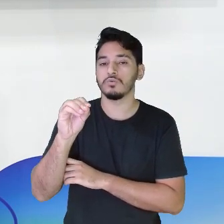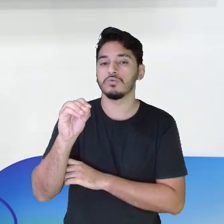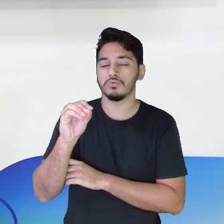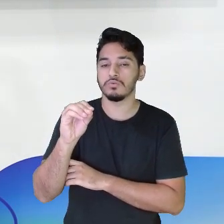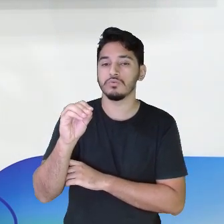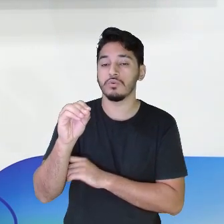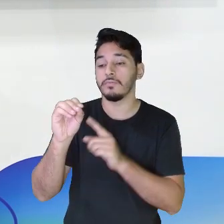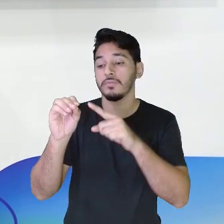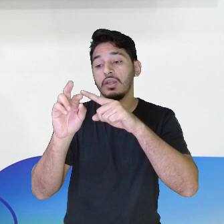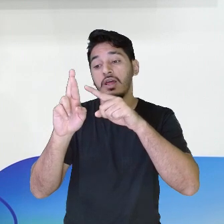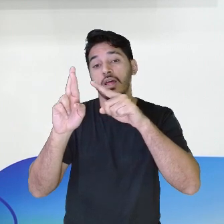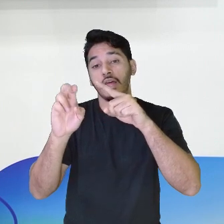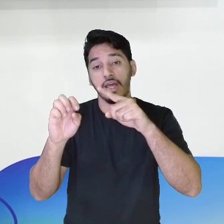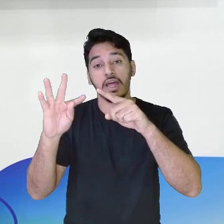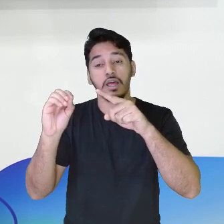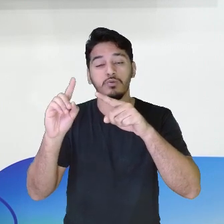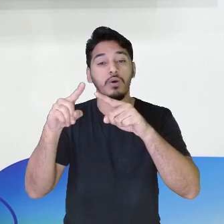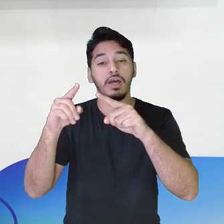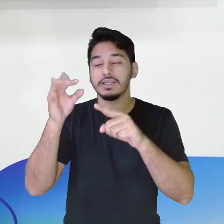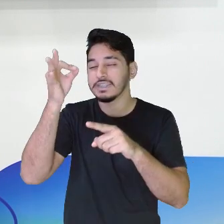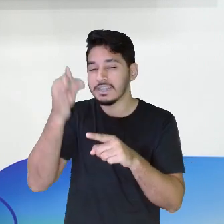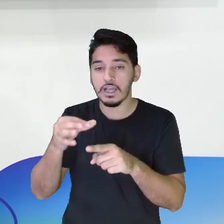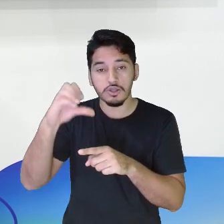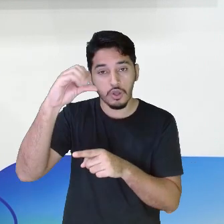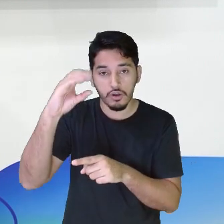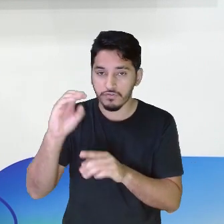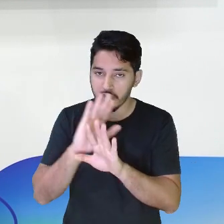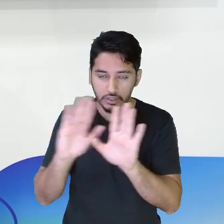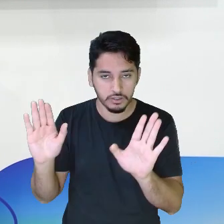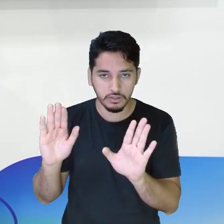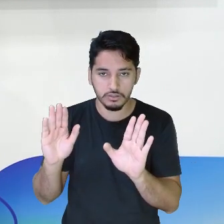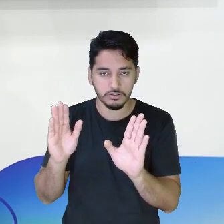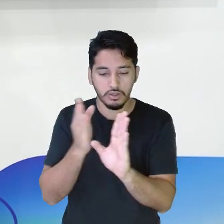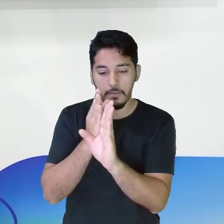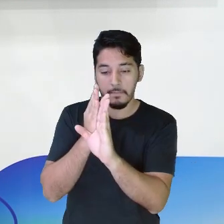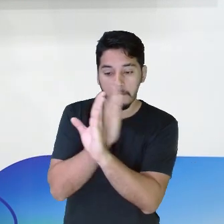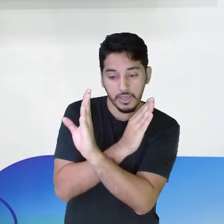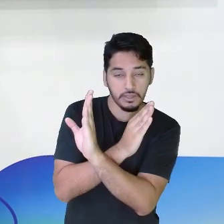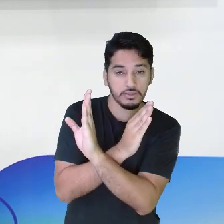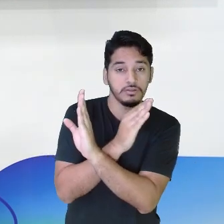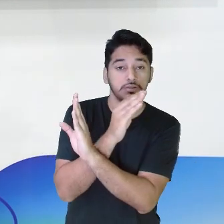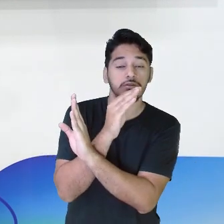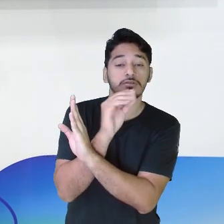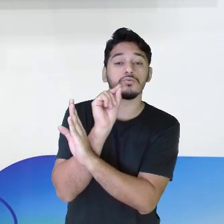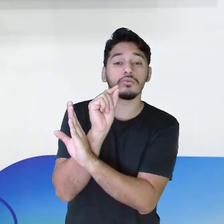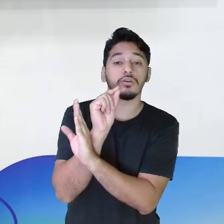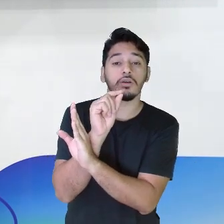ângulo reto exatamente 90. Menos que 90,